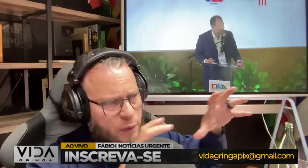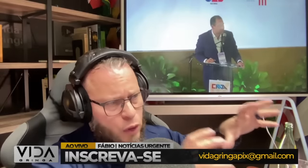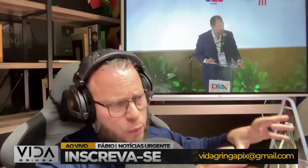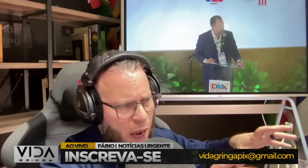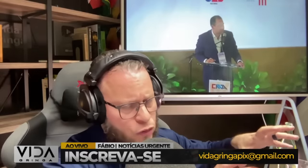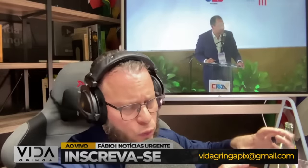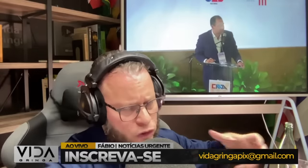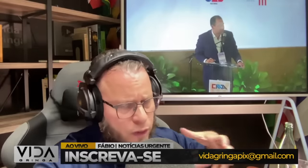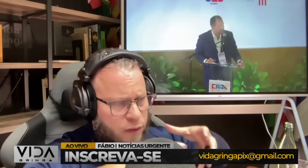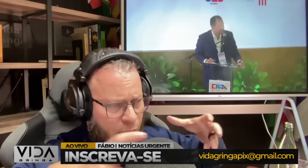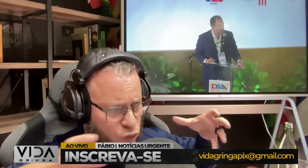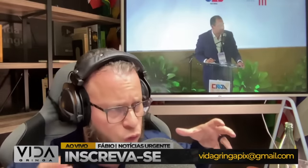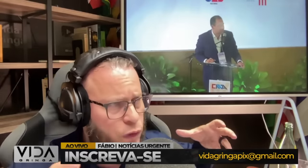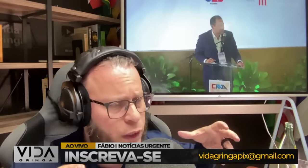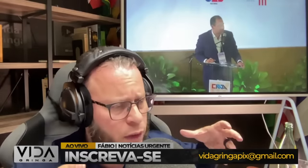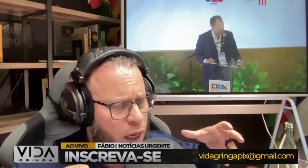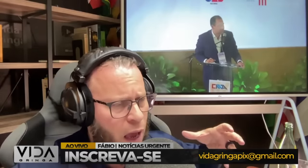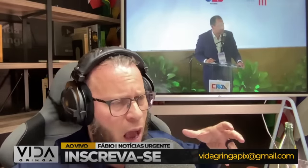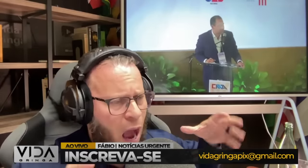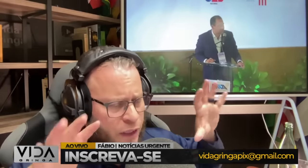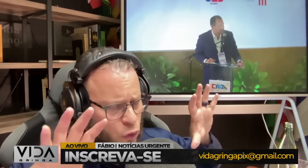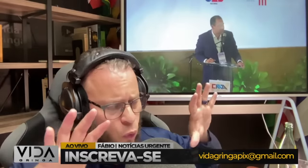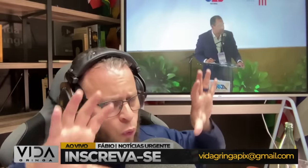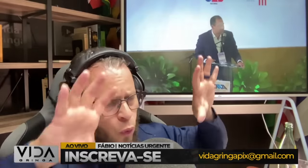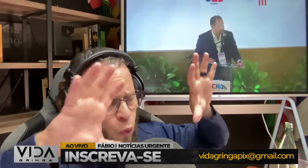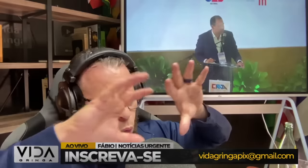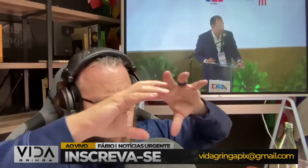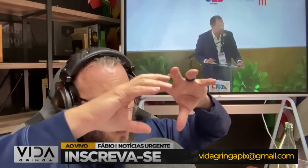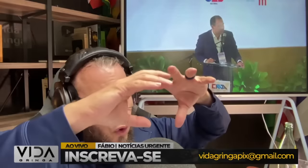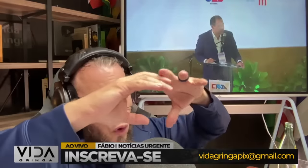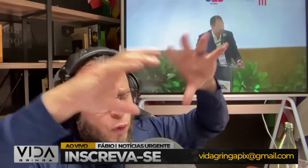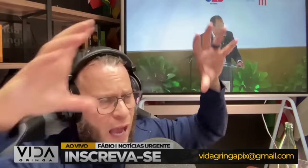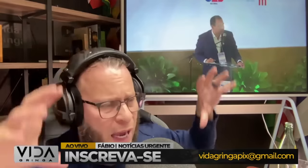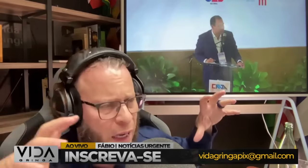o primeiro passo, eles tentaram se unir, aí